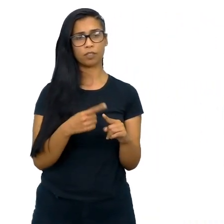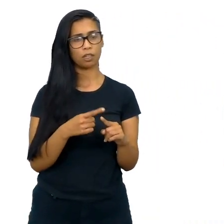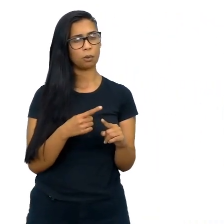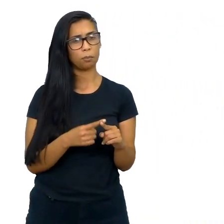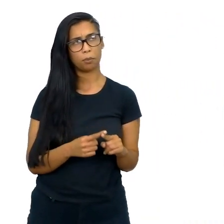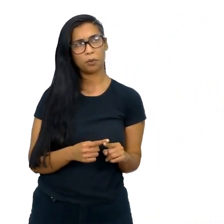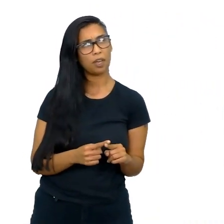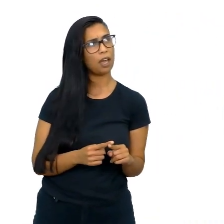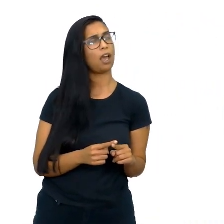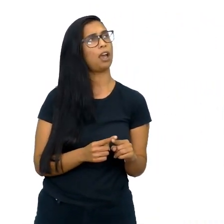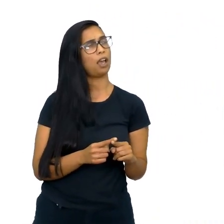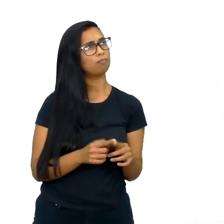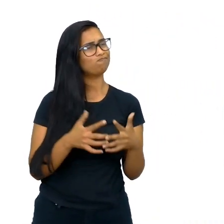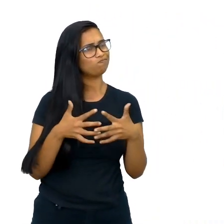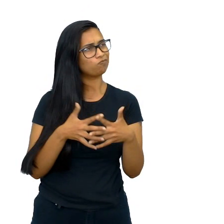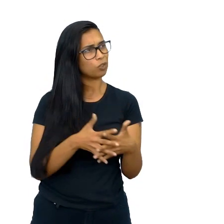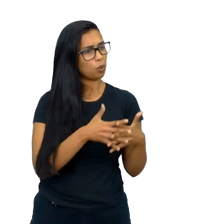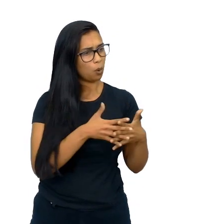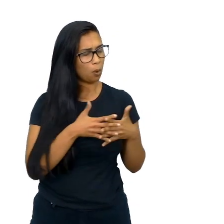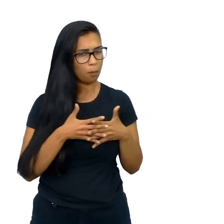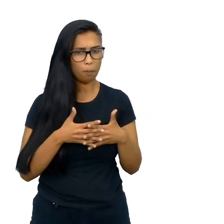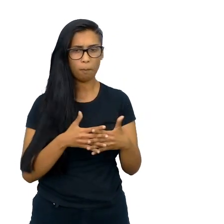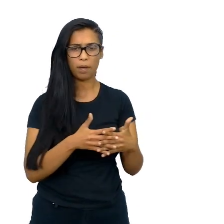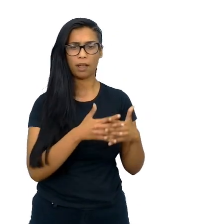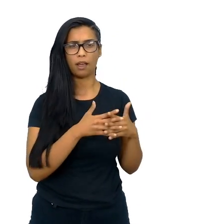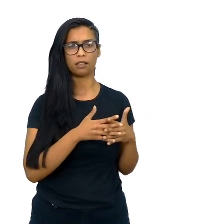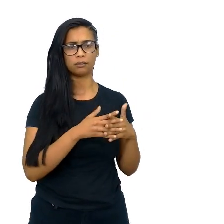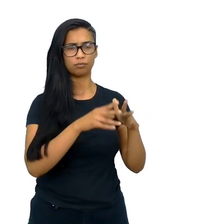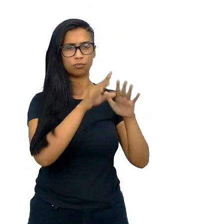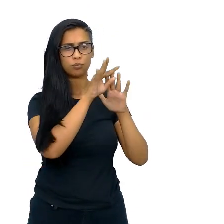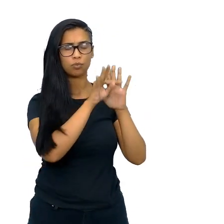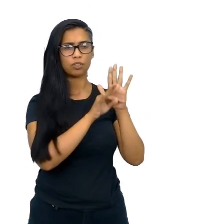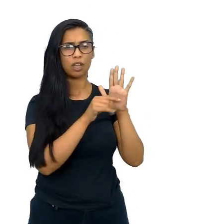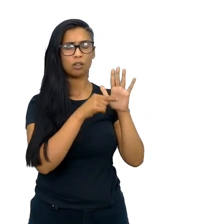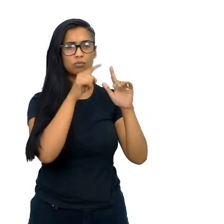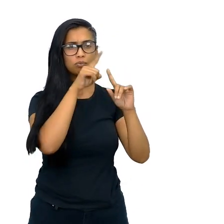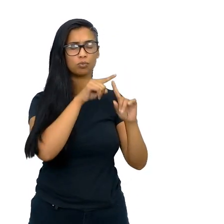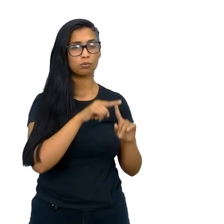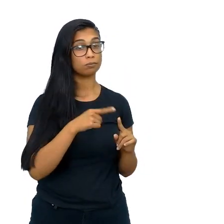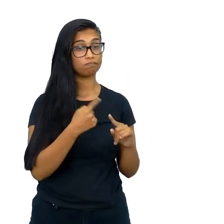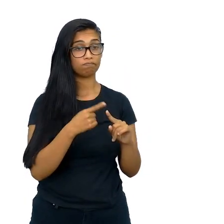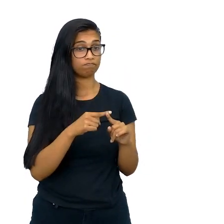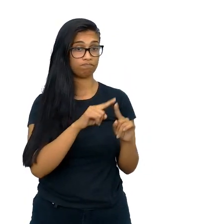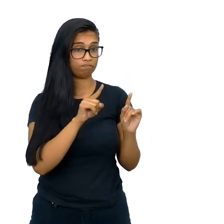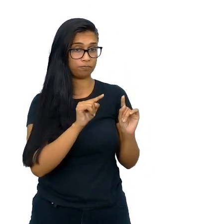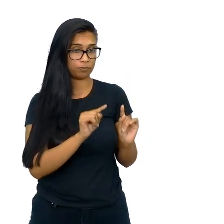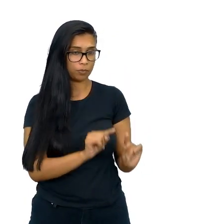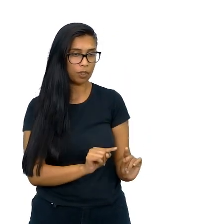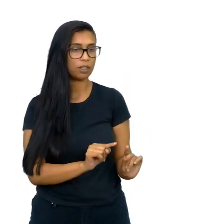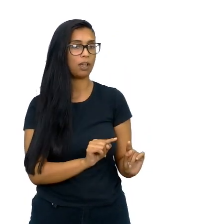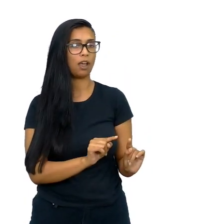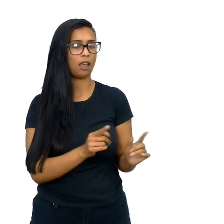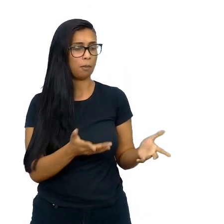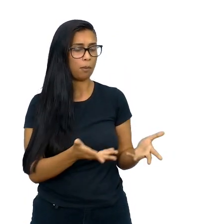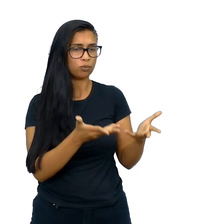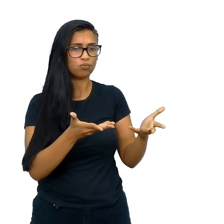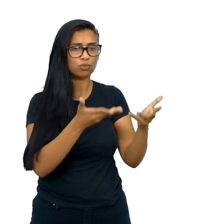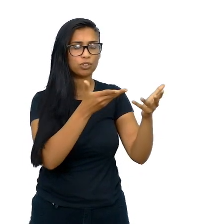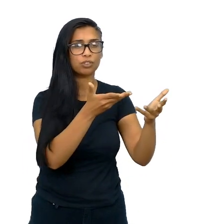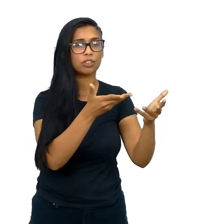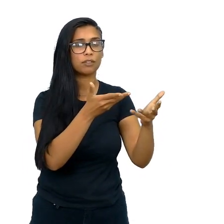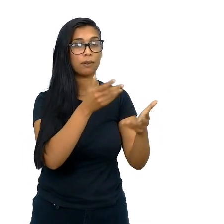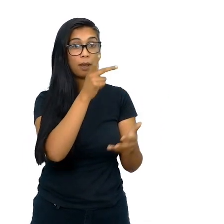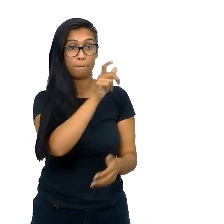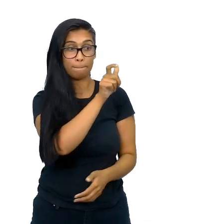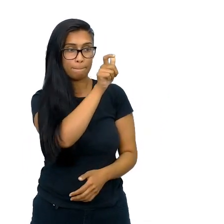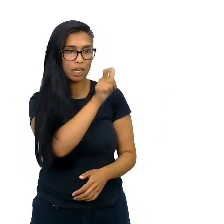nível de complexidade dos gêneros textuais trabalhados é importante para a proficiência leitora, né? Então, esse momento é